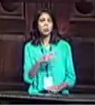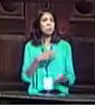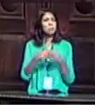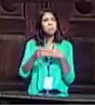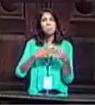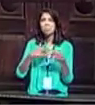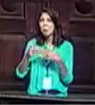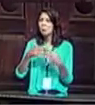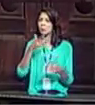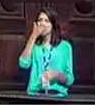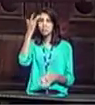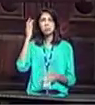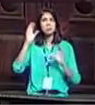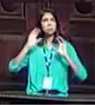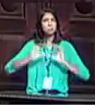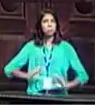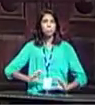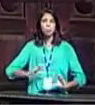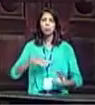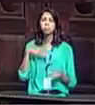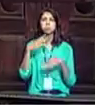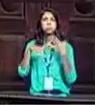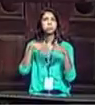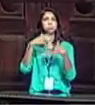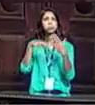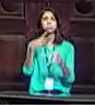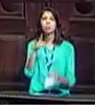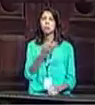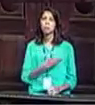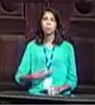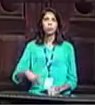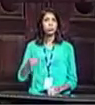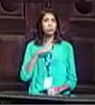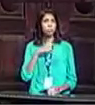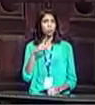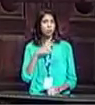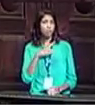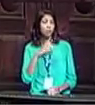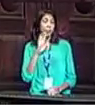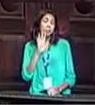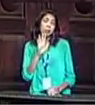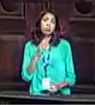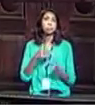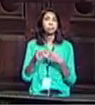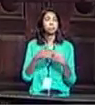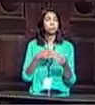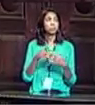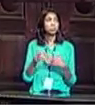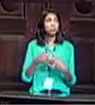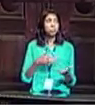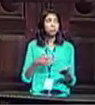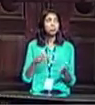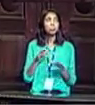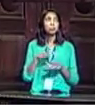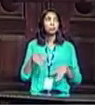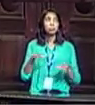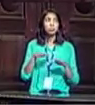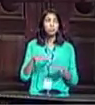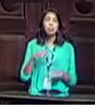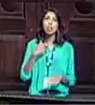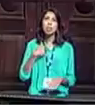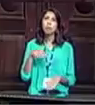qualquer cidadão ao não cumprimento das normas. De qualquer maneira, deputado Luiz Martins, pessoal, venho